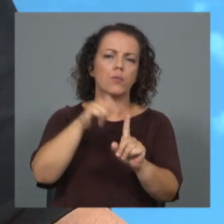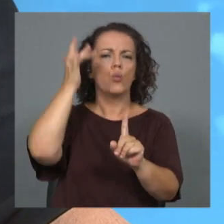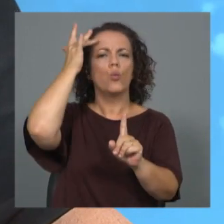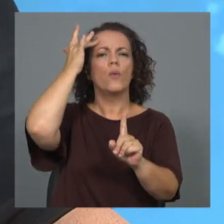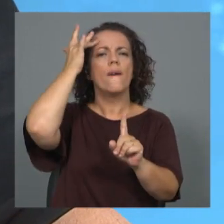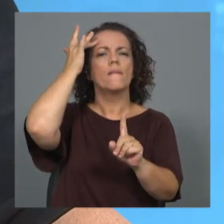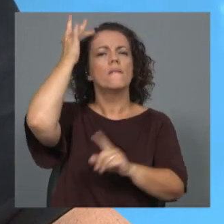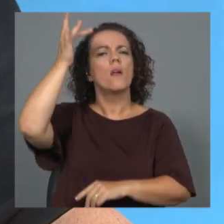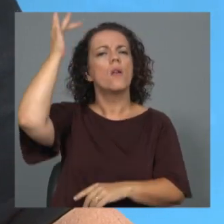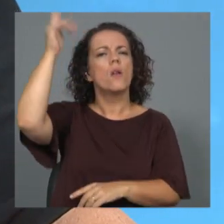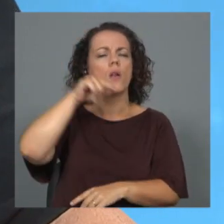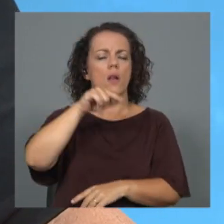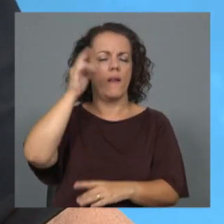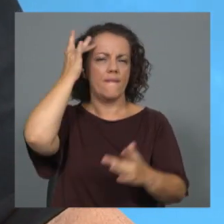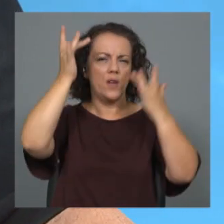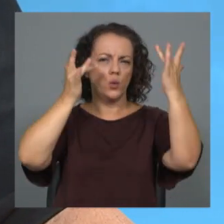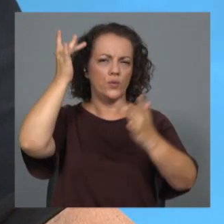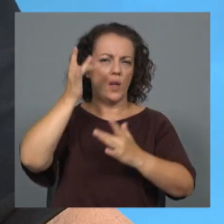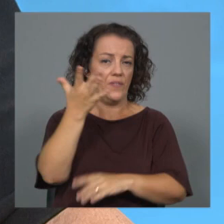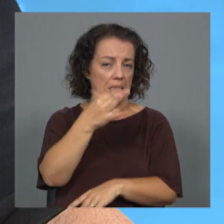francês, ateu,